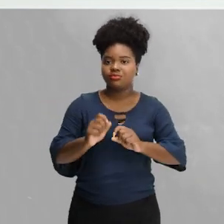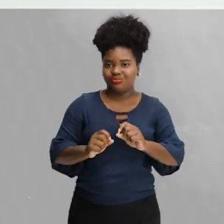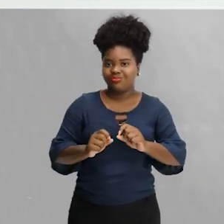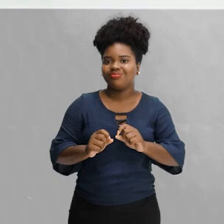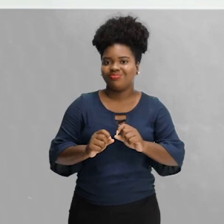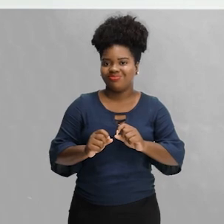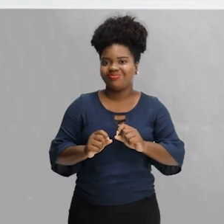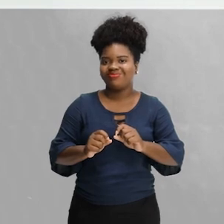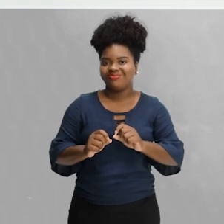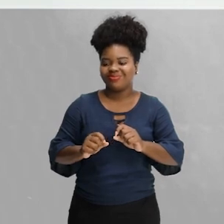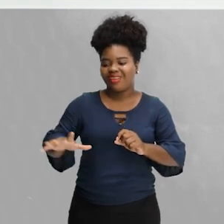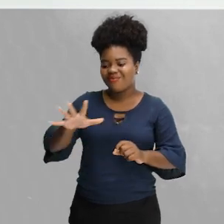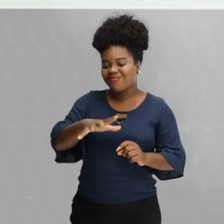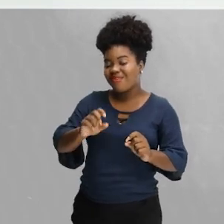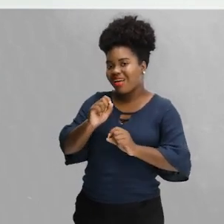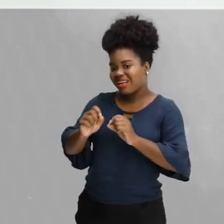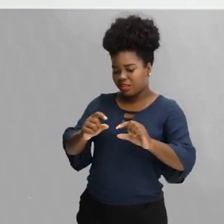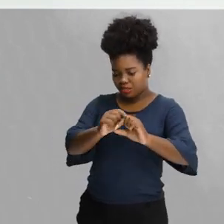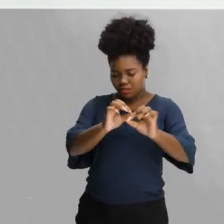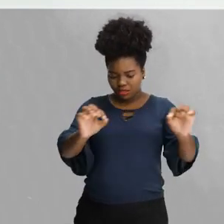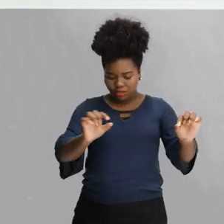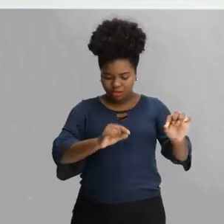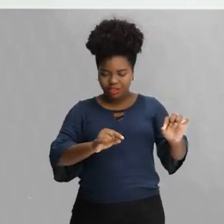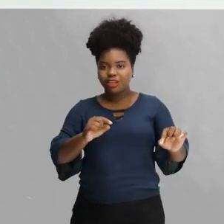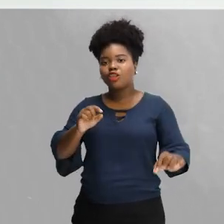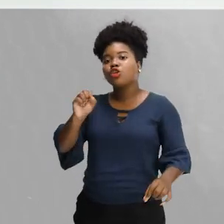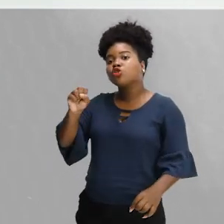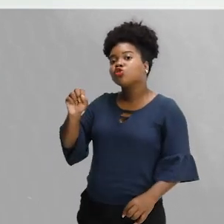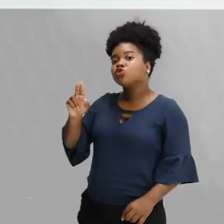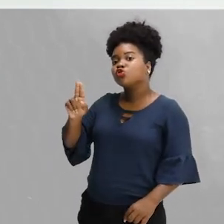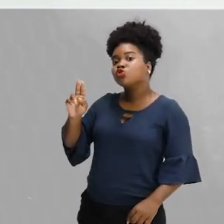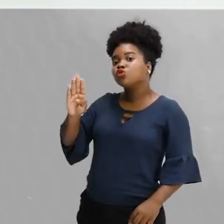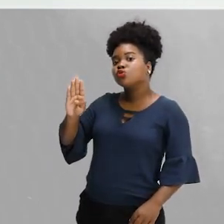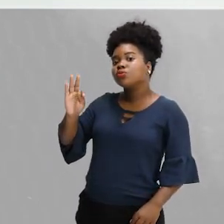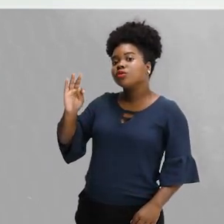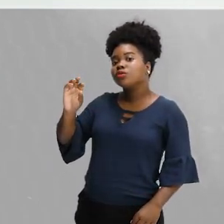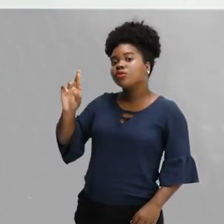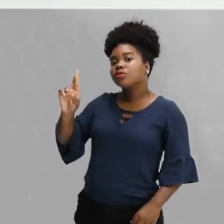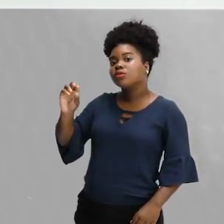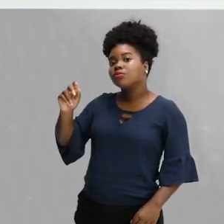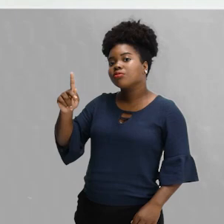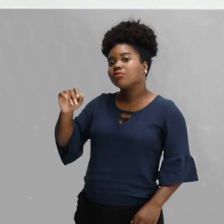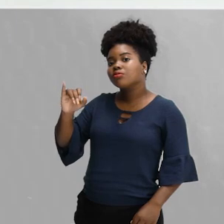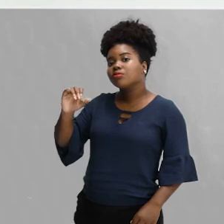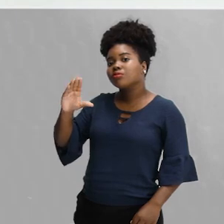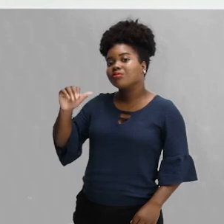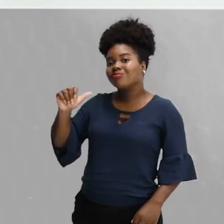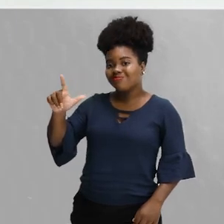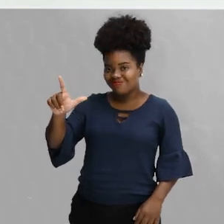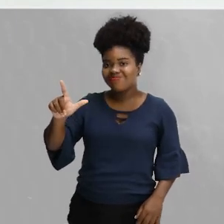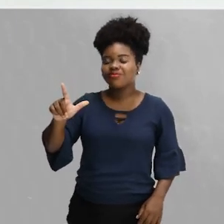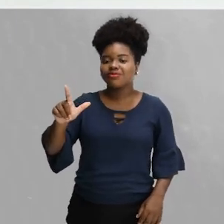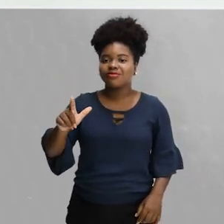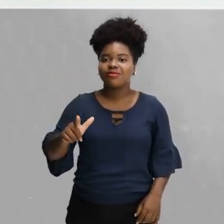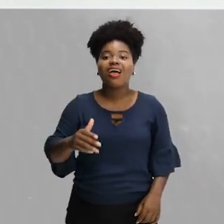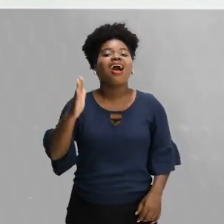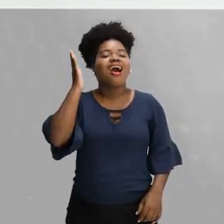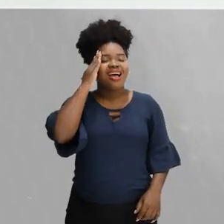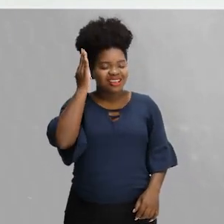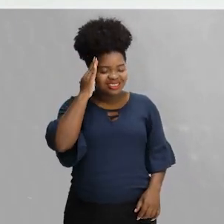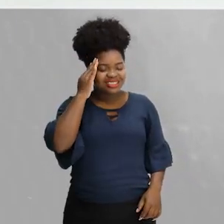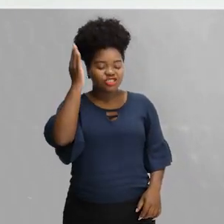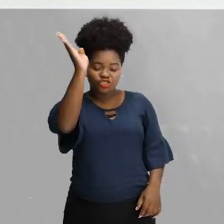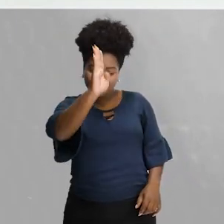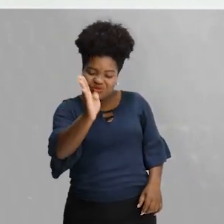zona batizada como subtropical. Então, eu já sei que o Brasil está na zona intertropical e já sei que o Brasil está na